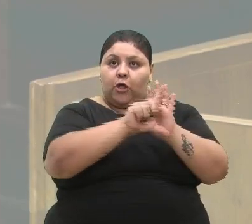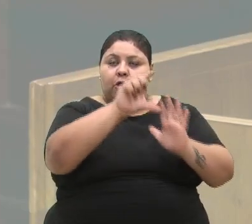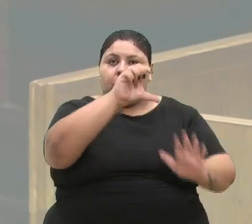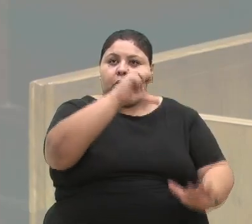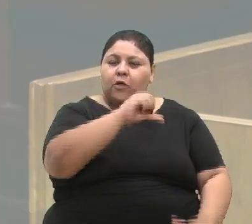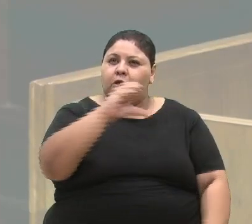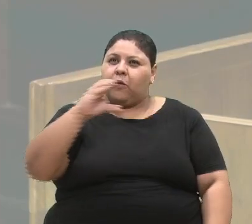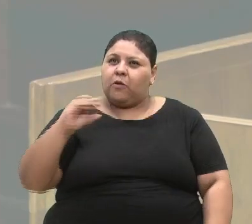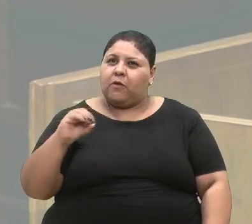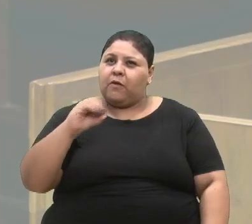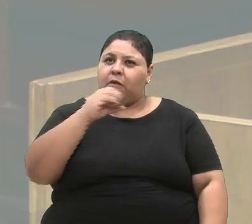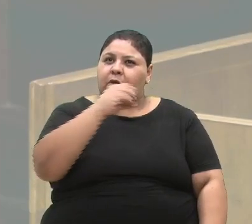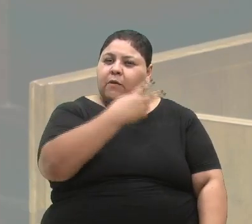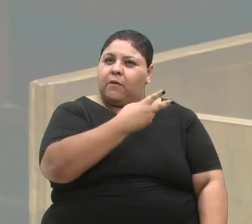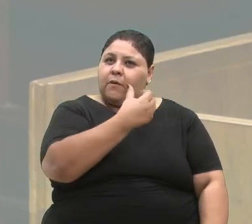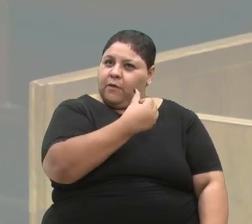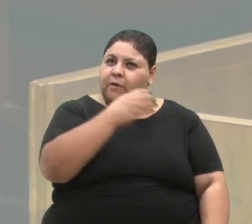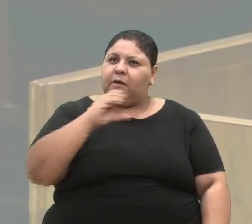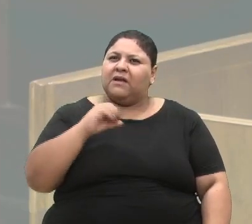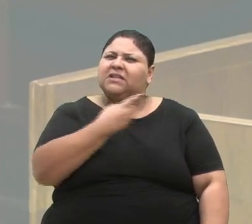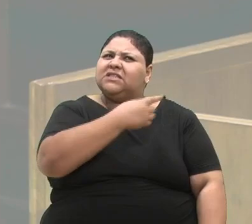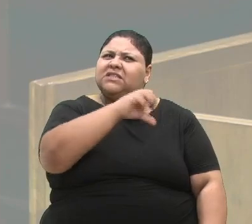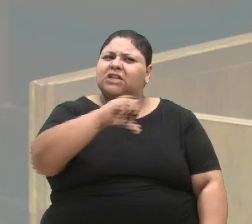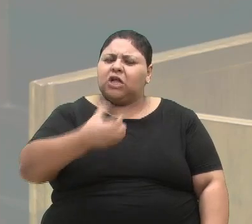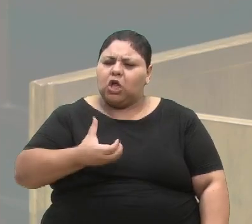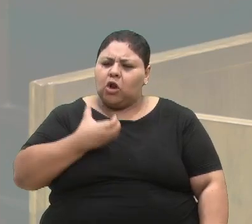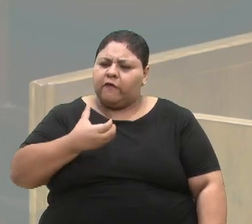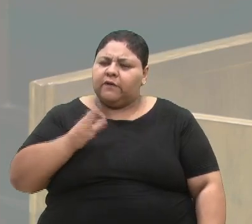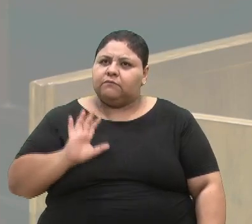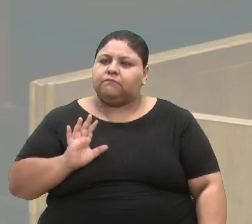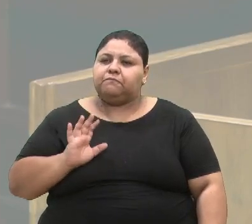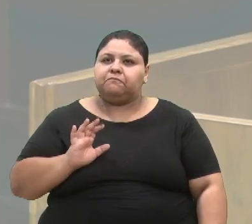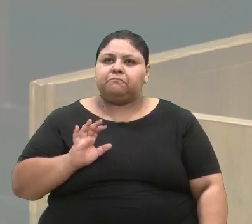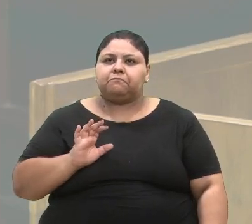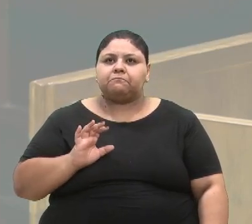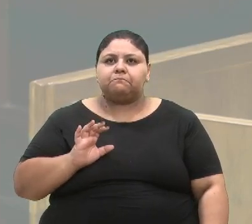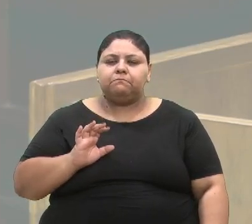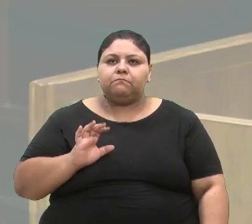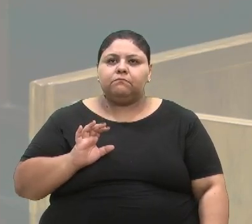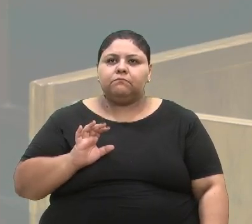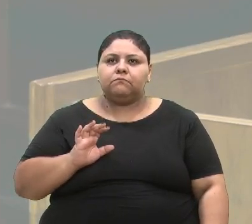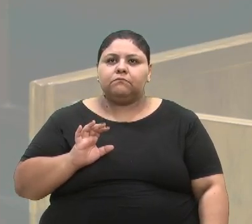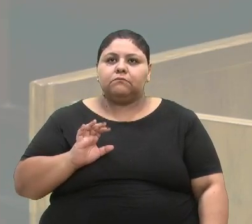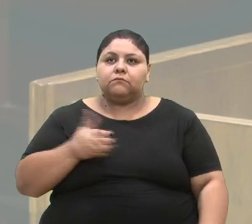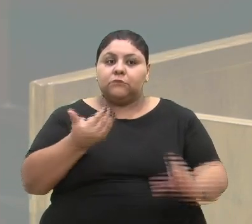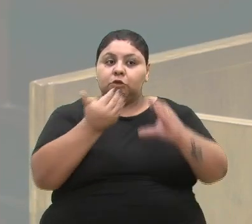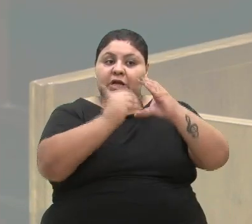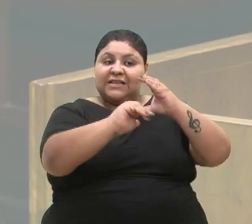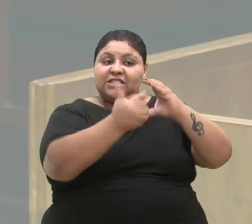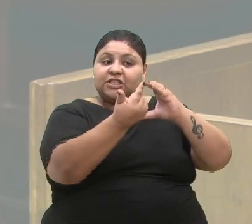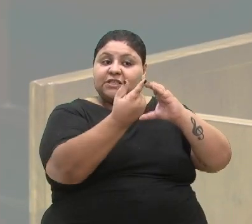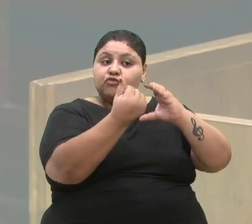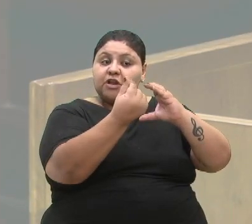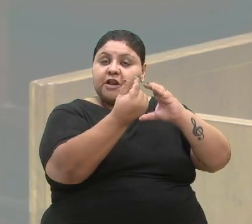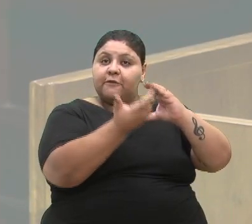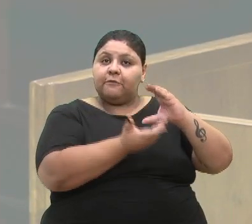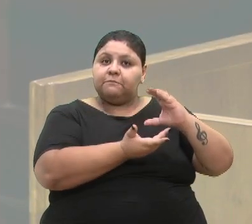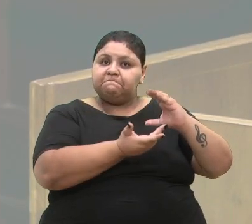9060, 19 de dezembro, que é a destinação de recursos